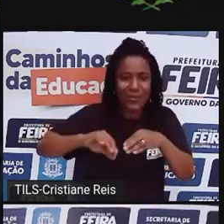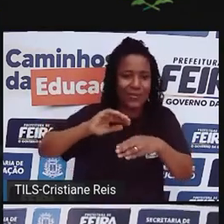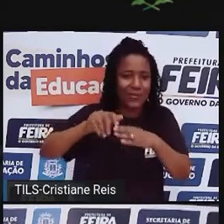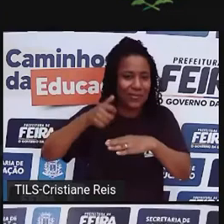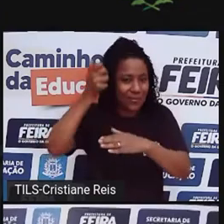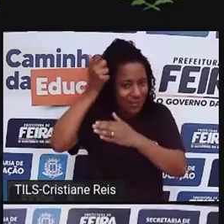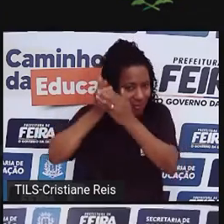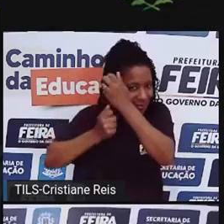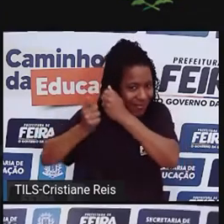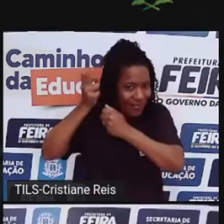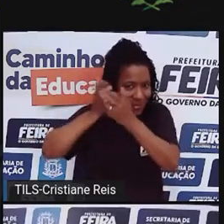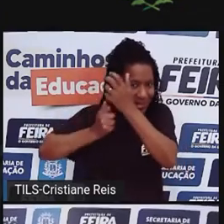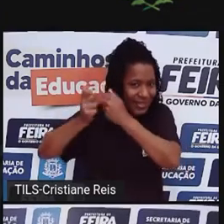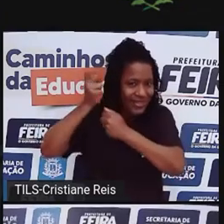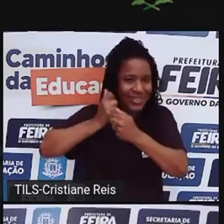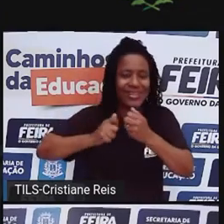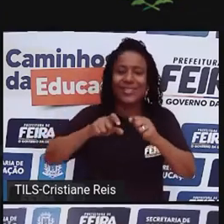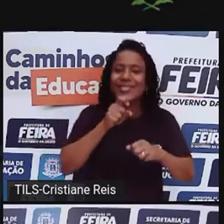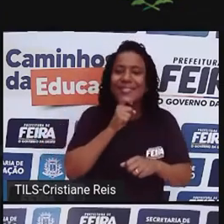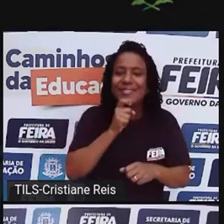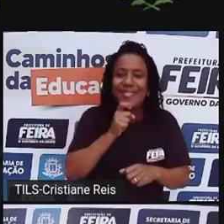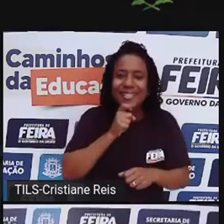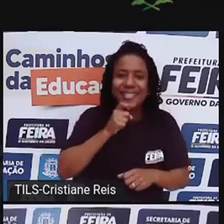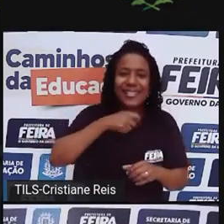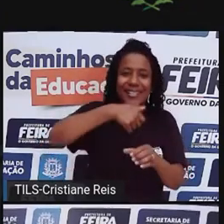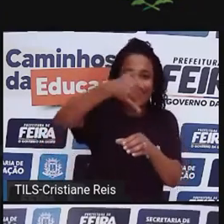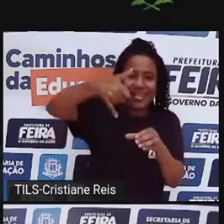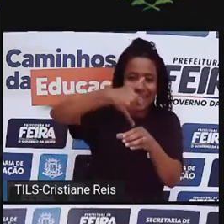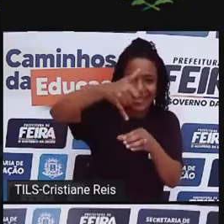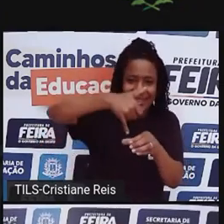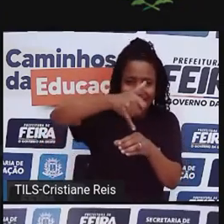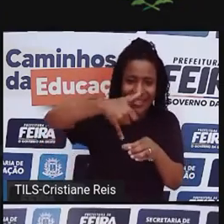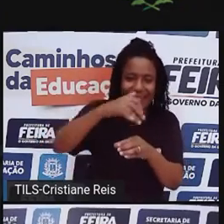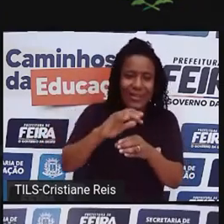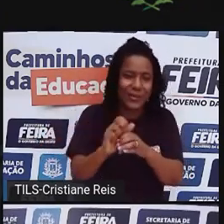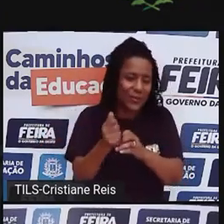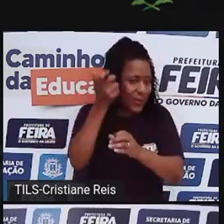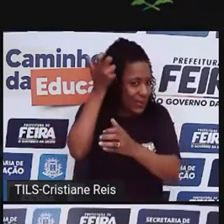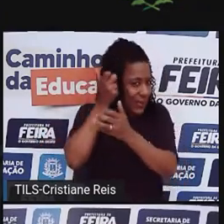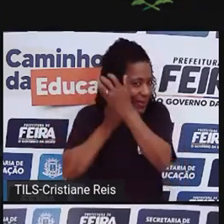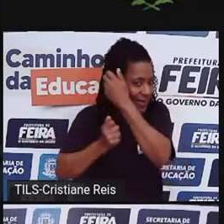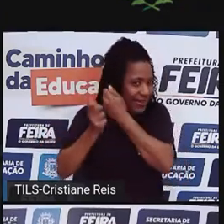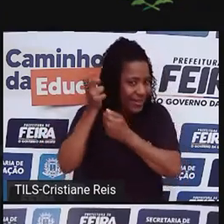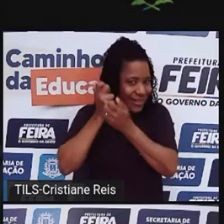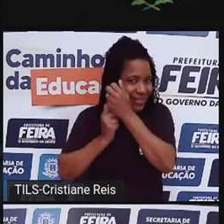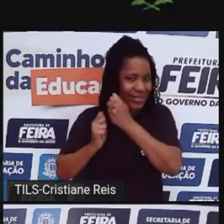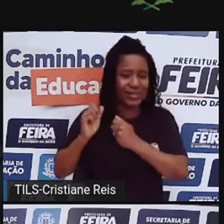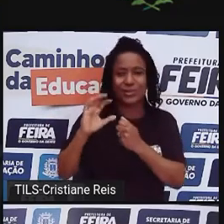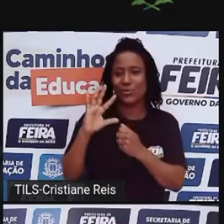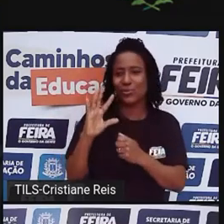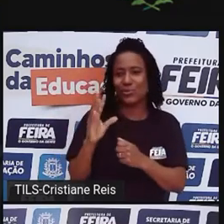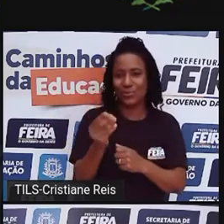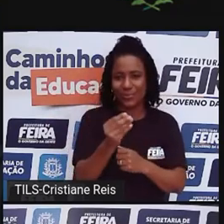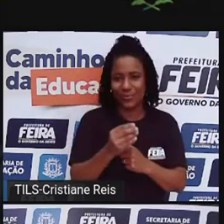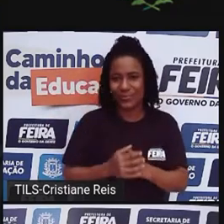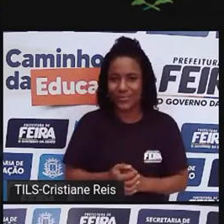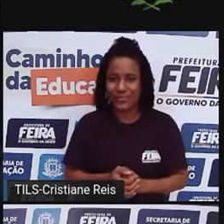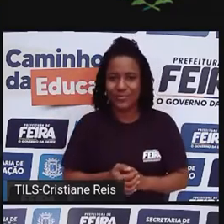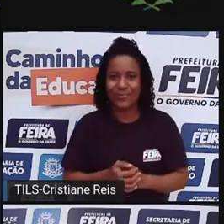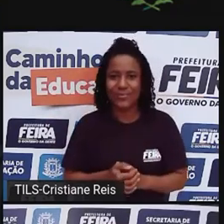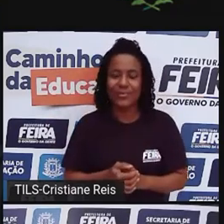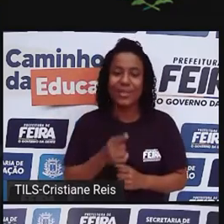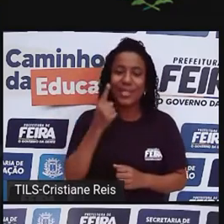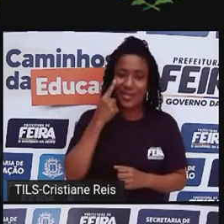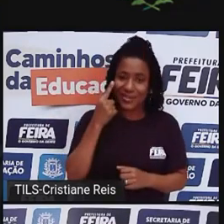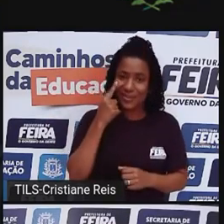eu via dentro da geladeira, azeite, eu passava no meu cabelo. E aí você percebeu como